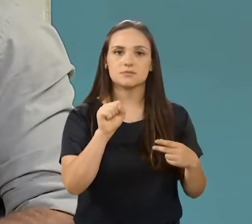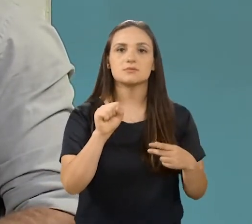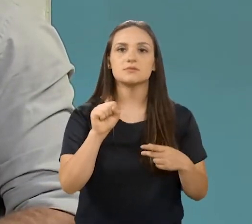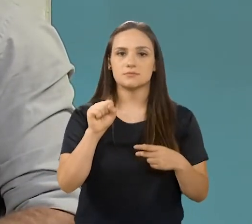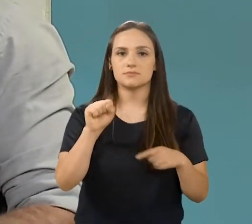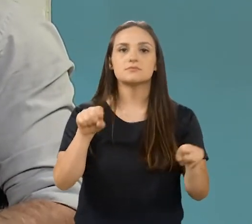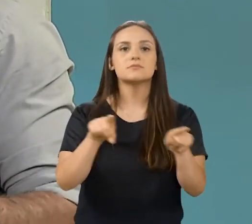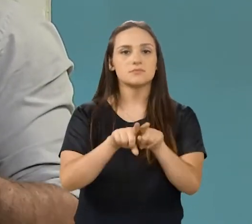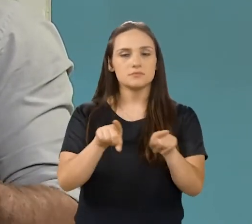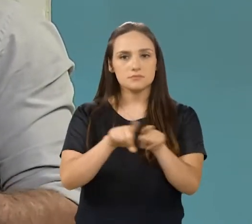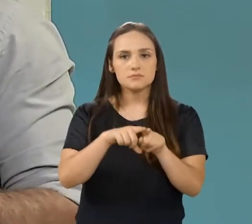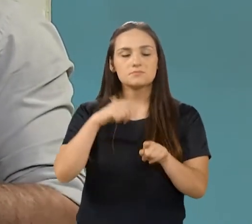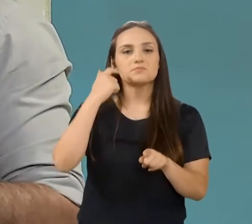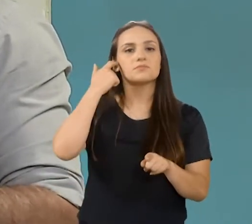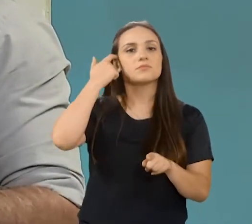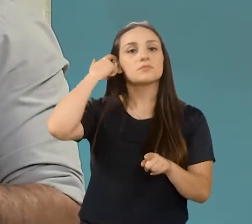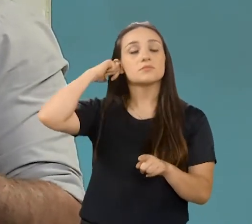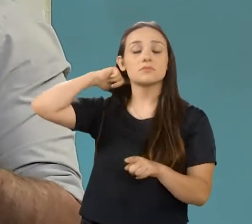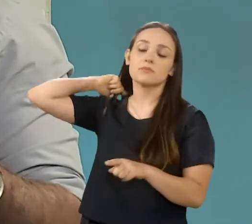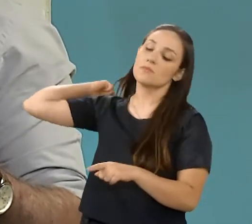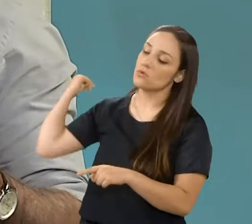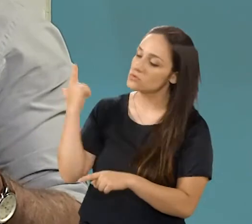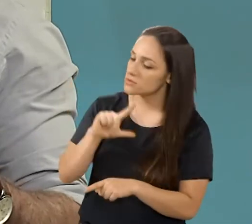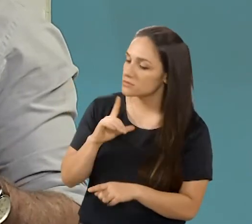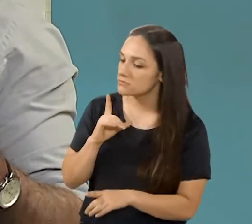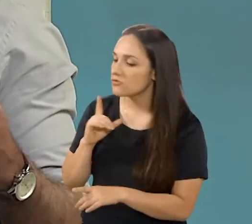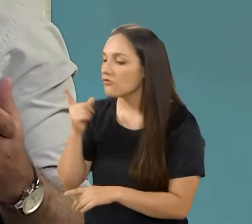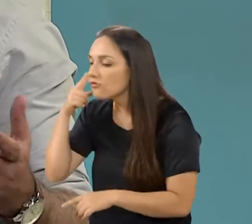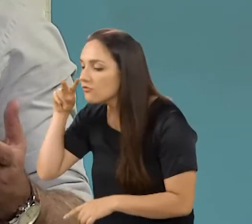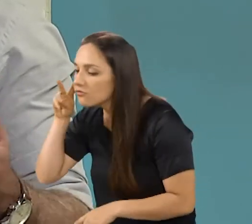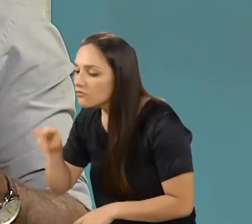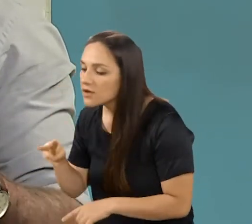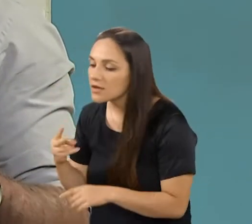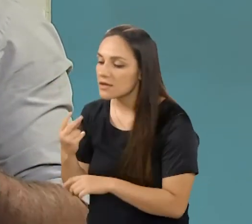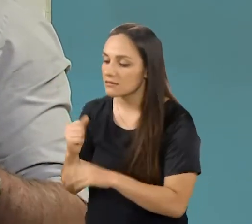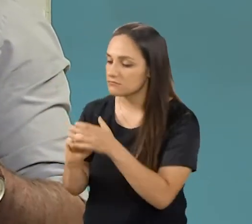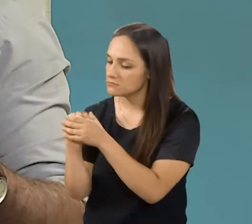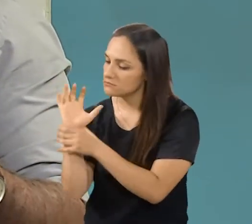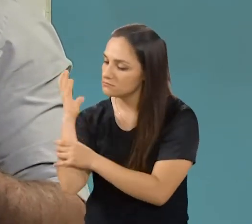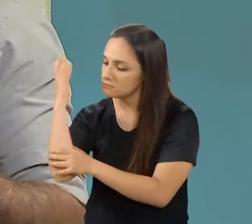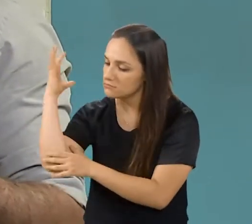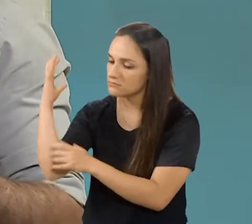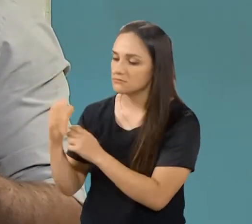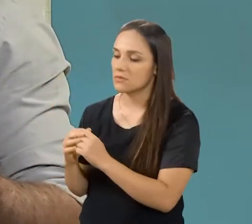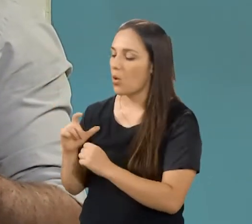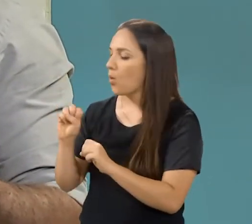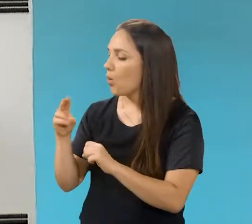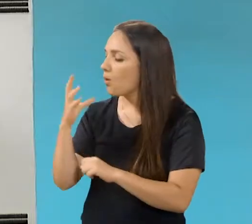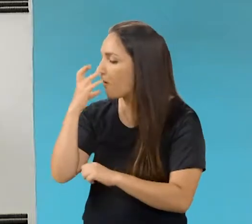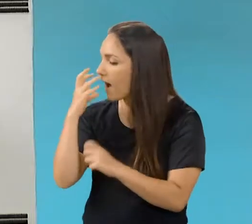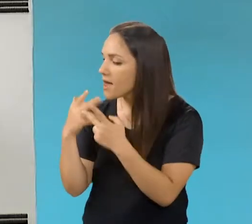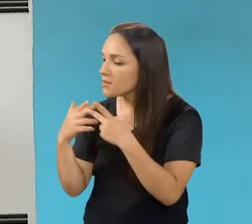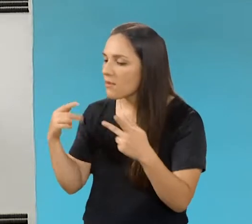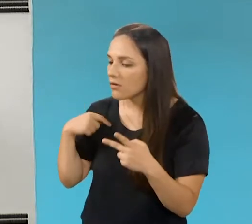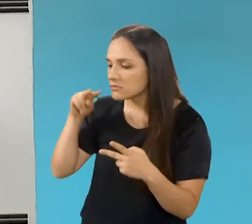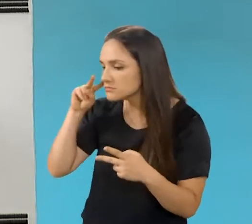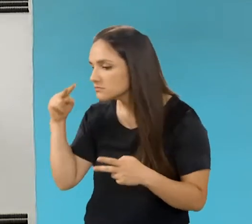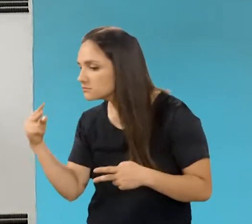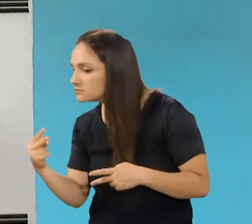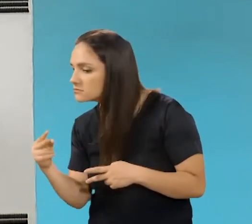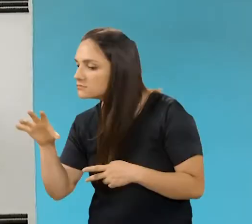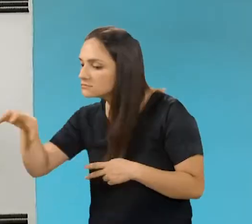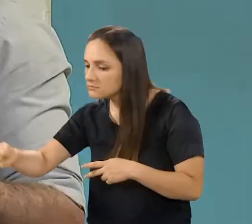Nascentes do Rio Taquari, trabalhando com resgate de fauna que foi afetada, né, que foi atingida, algum animal ferido ali, para tentar fazer